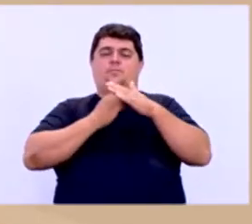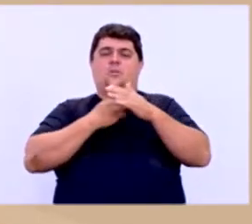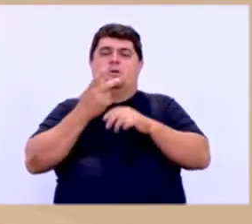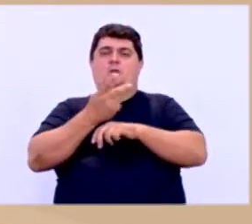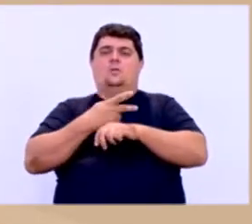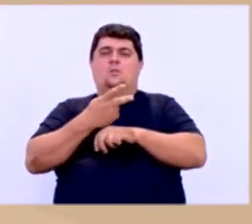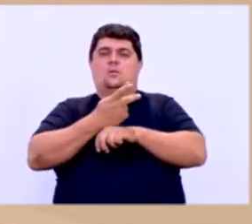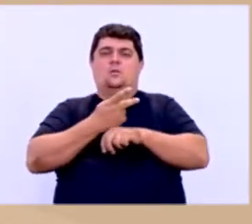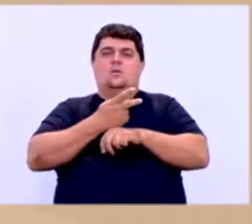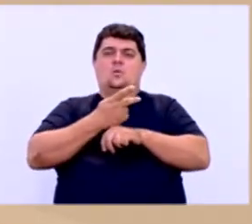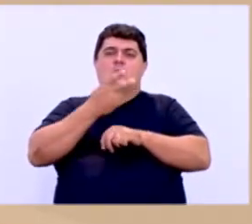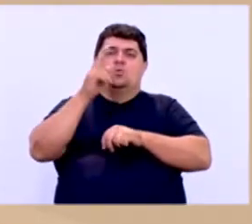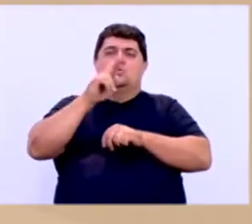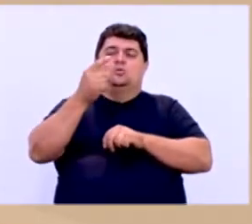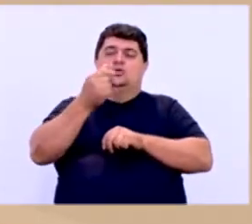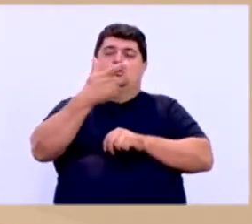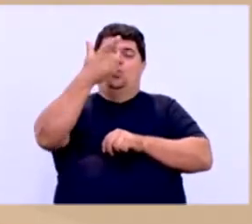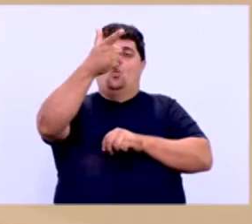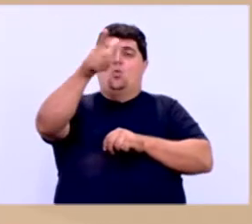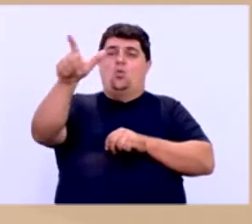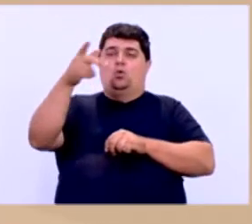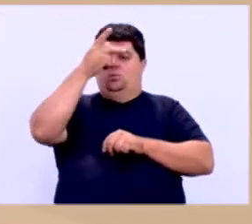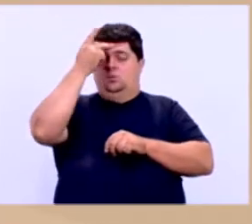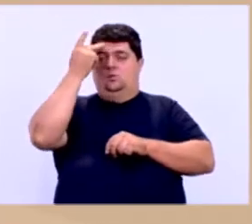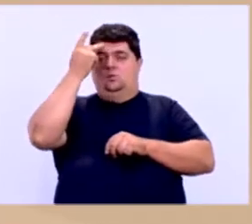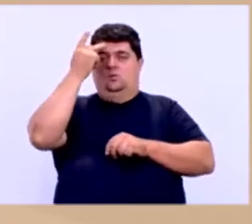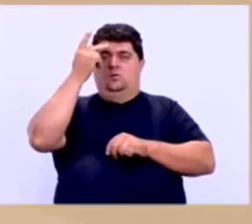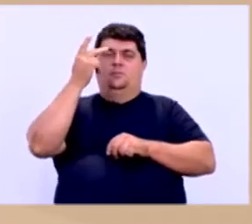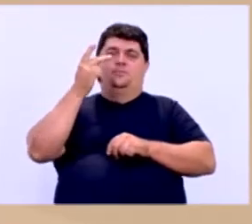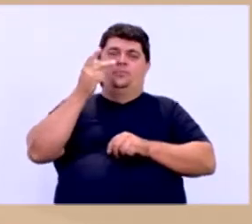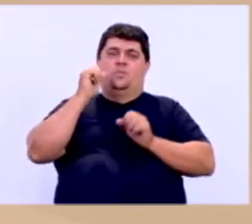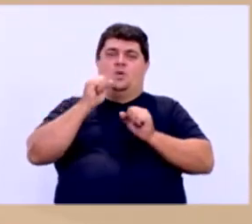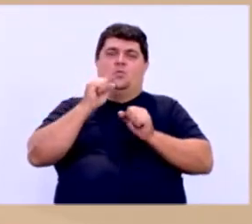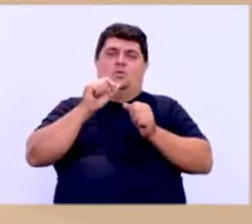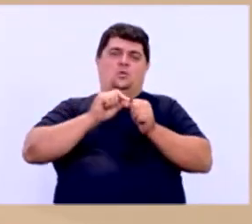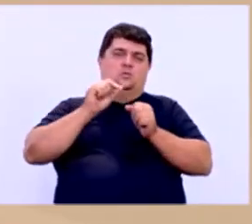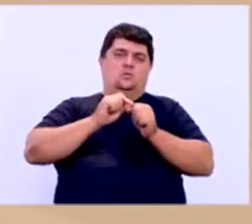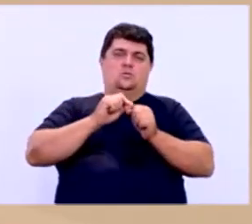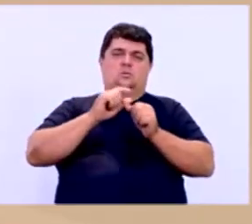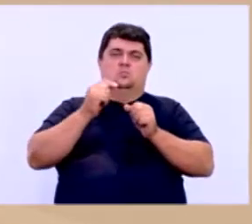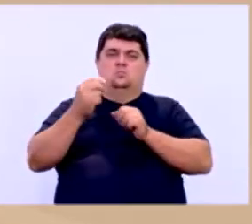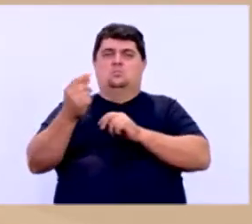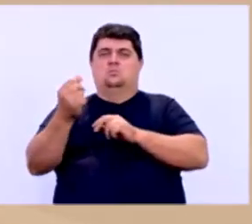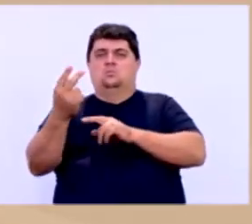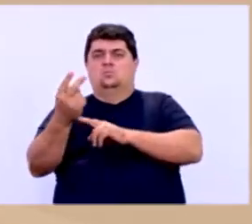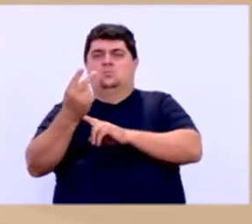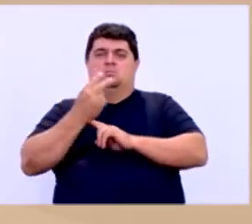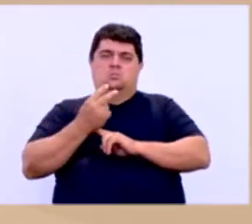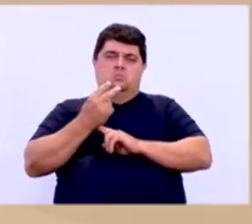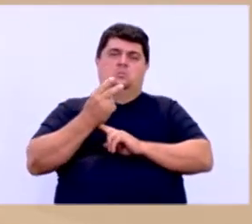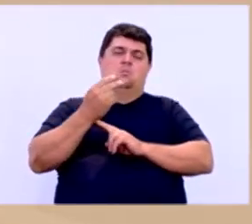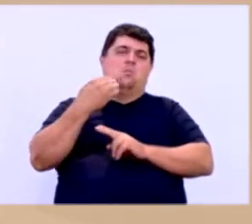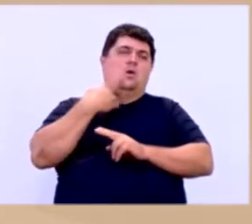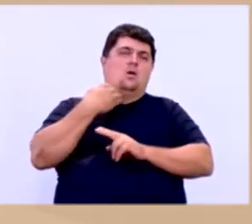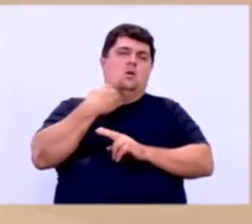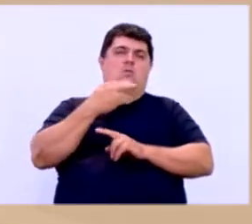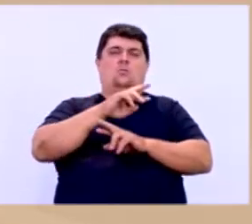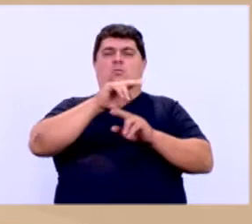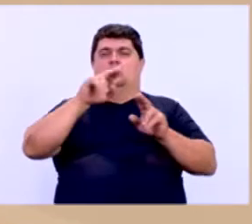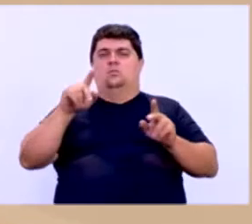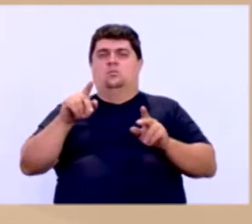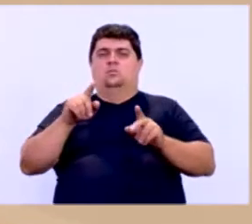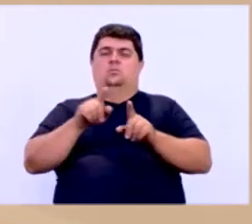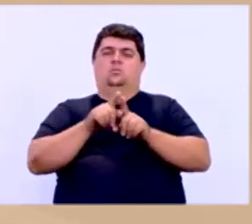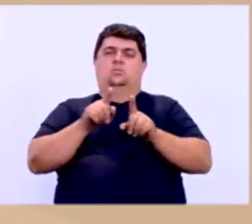capital de terceiros, né? Aí capital de terceiros ela pode fazer empréstimos de instituições financeiras, de banco, né?